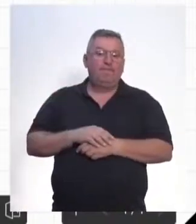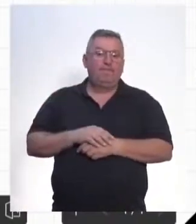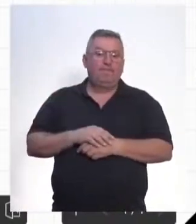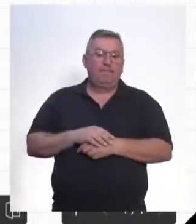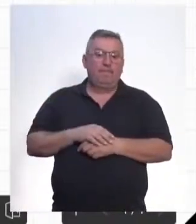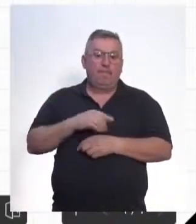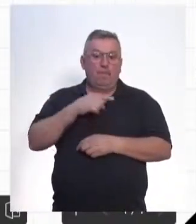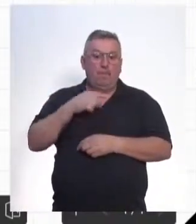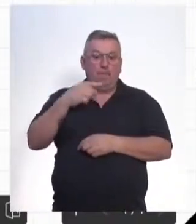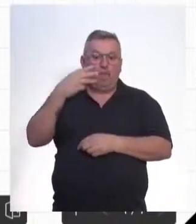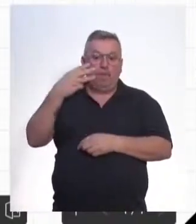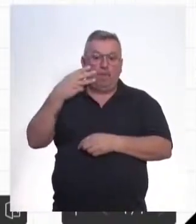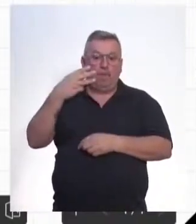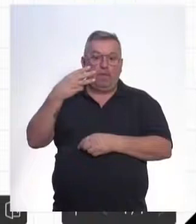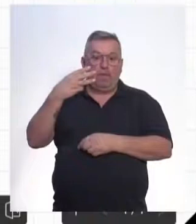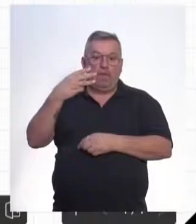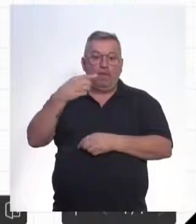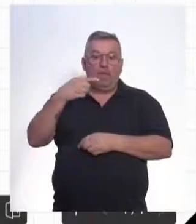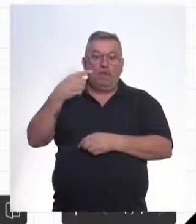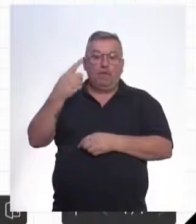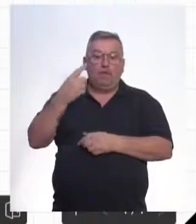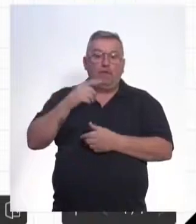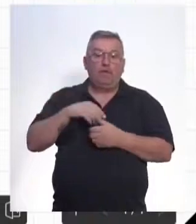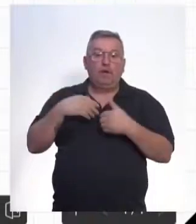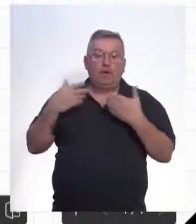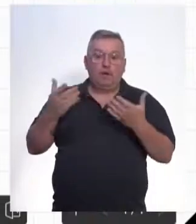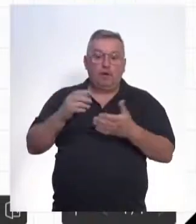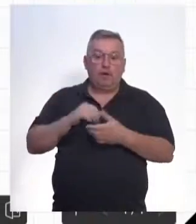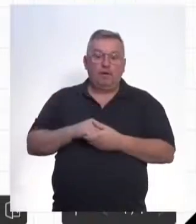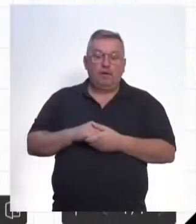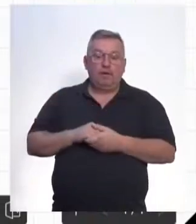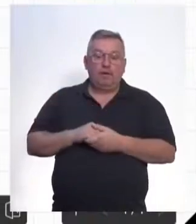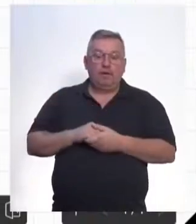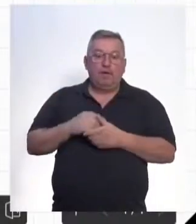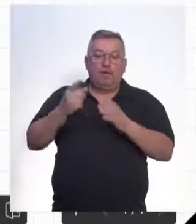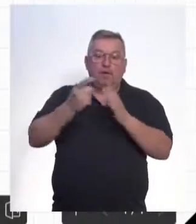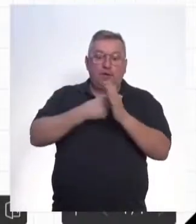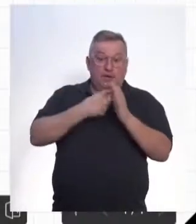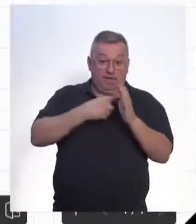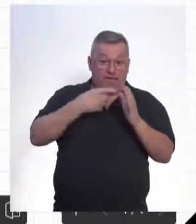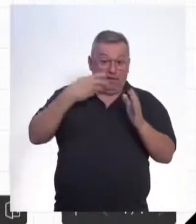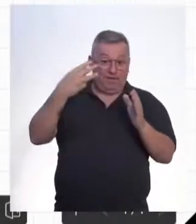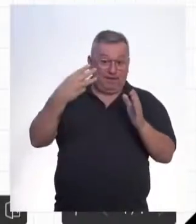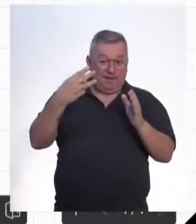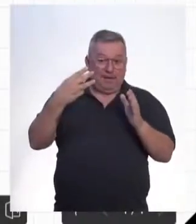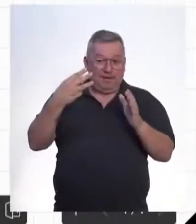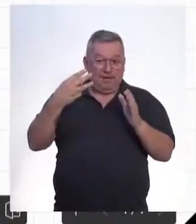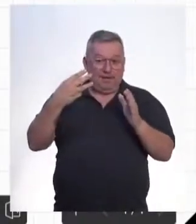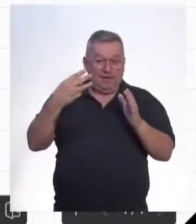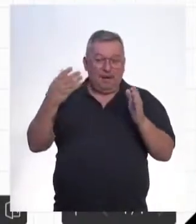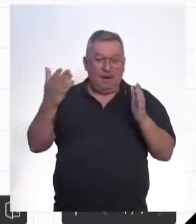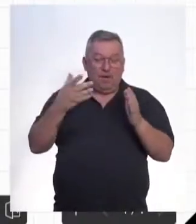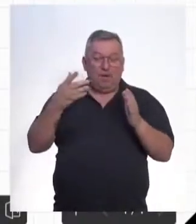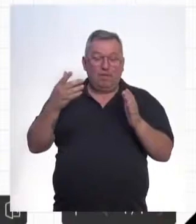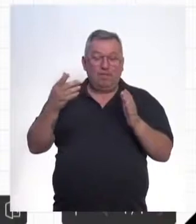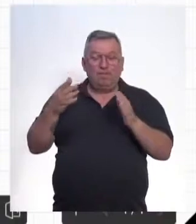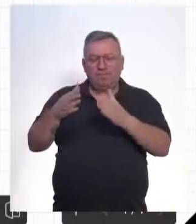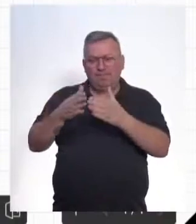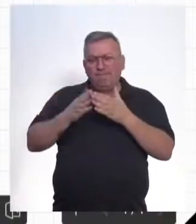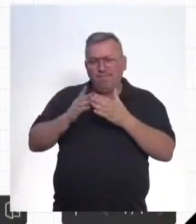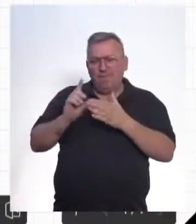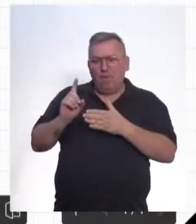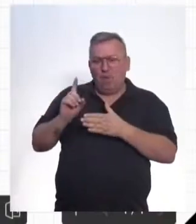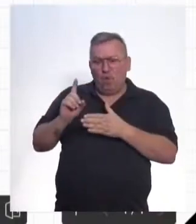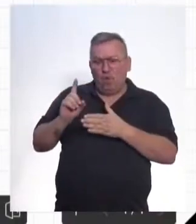Então, menos 3 menos 1. E agora? Estou devendo 3. E aí o Jonas Bonzinho foi lá e